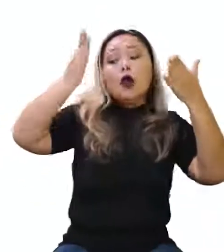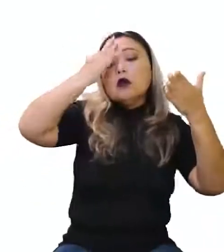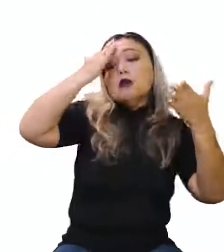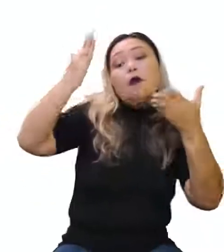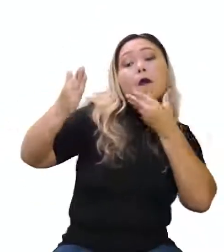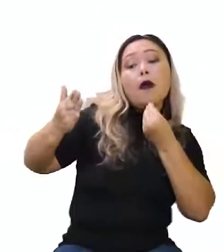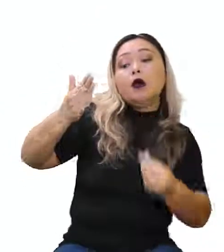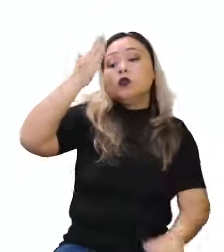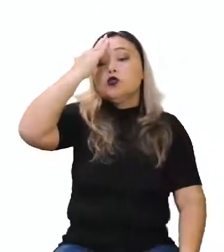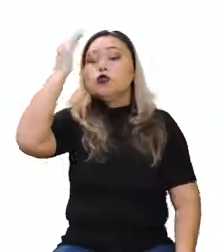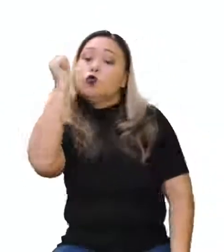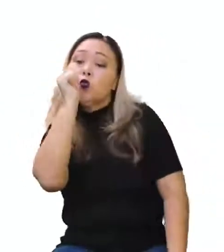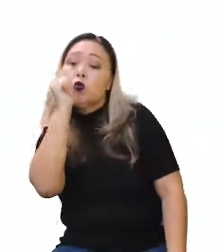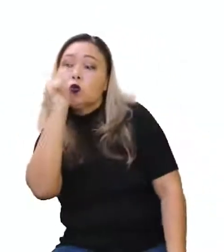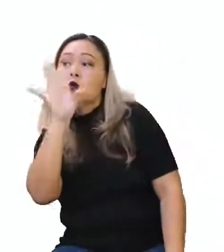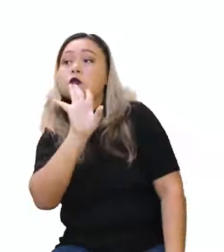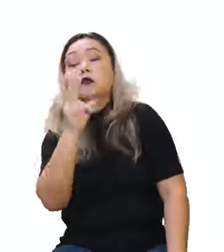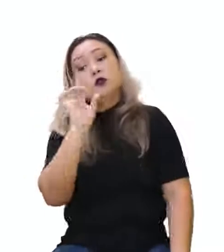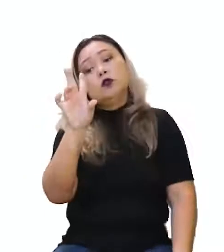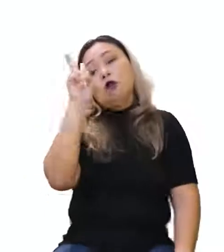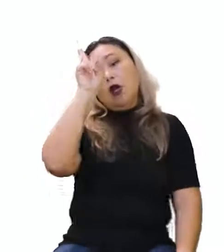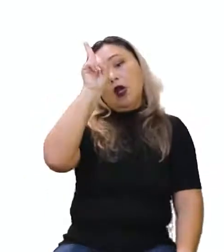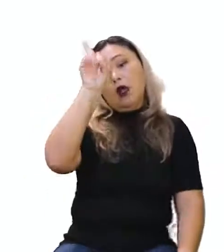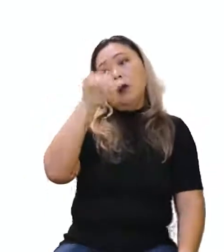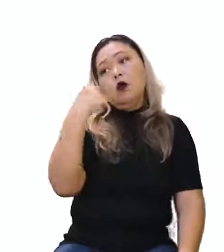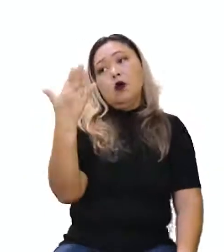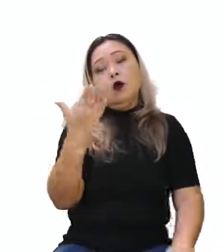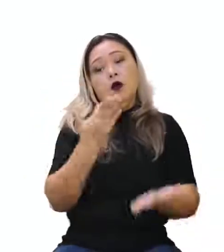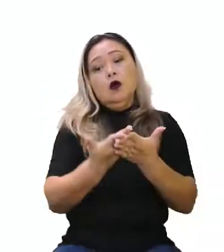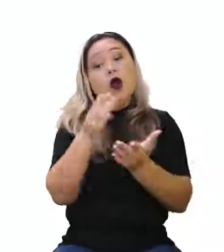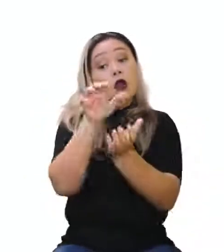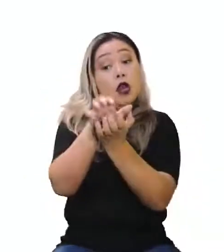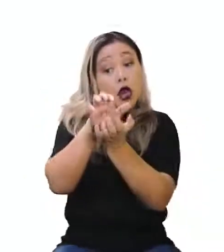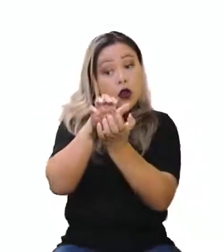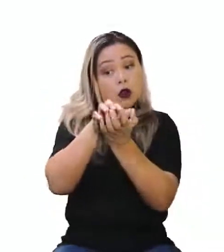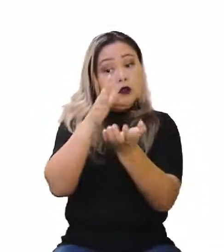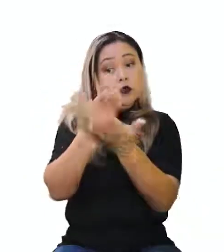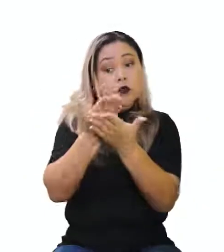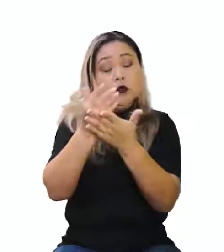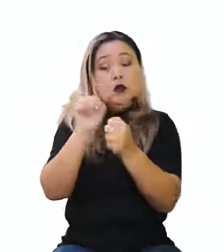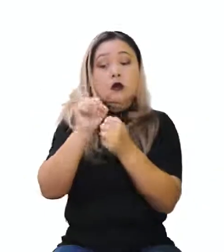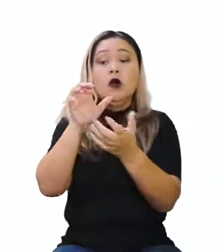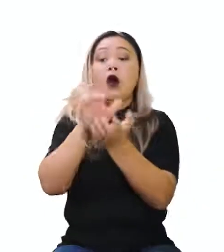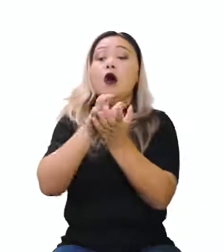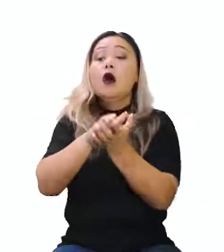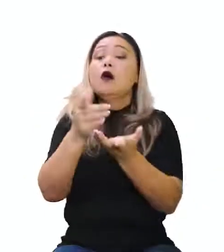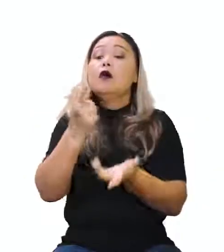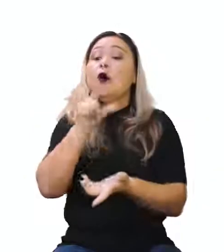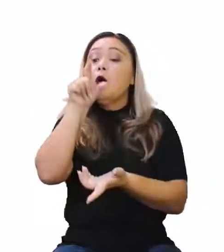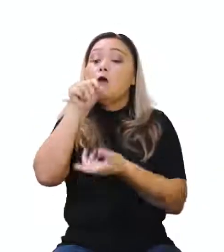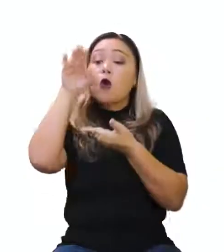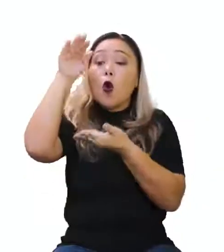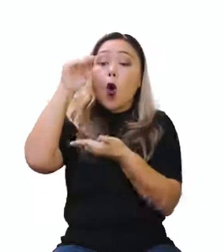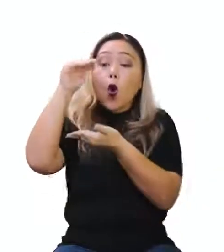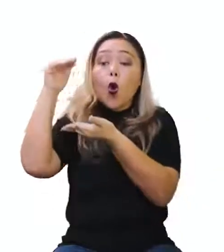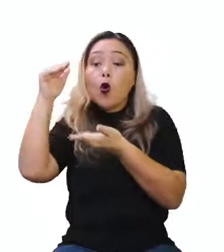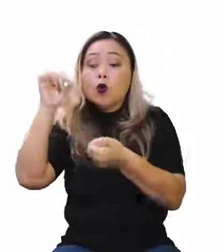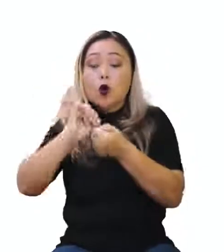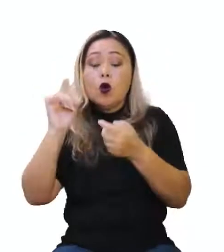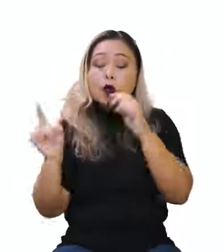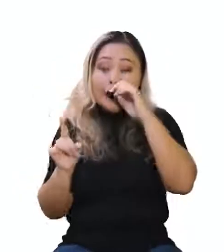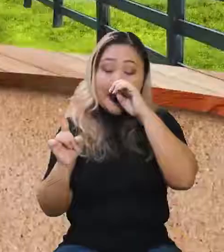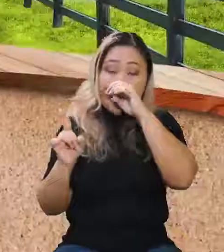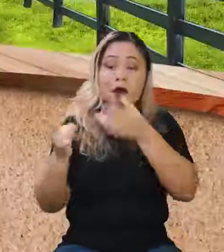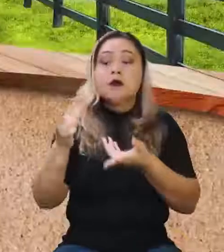quem é fêmea. Só para relembrar, na aula de jacaré e na aula da codorna. Aqui, pô,